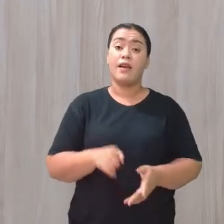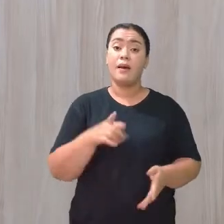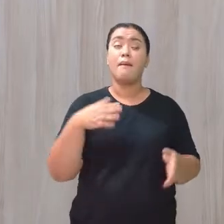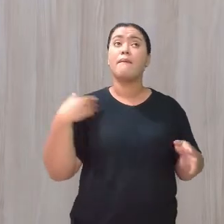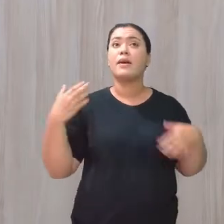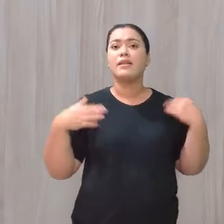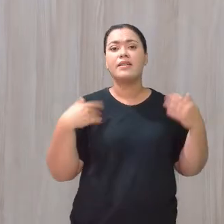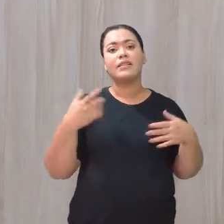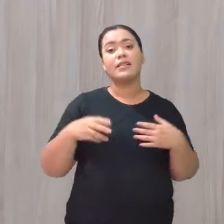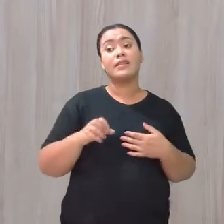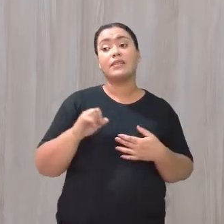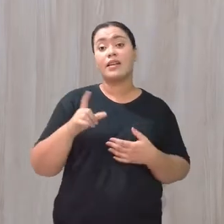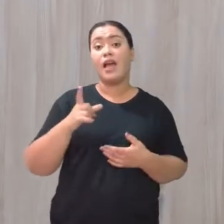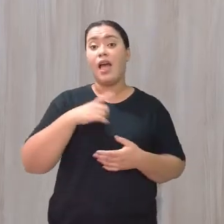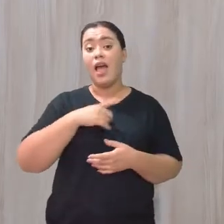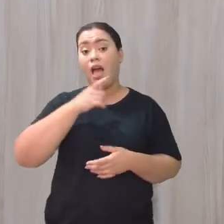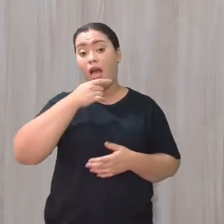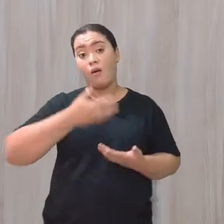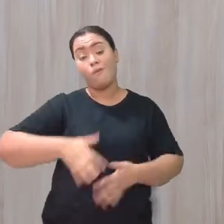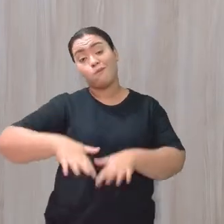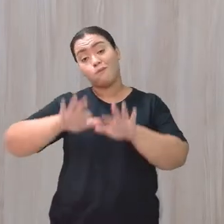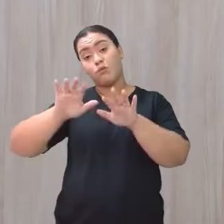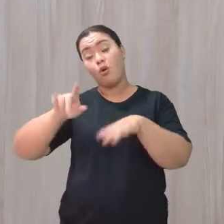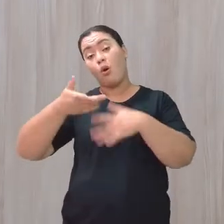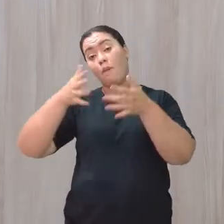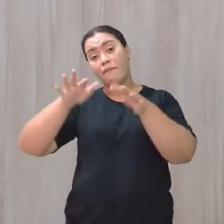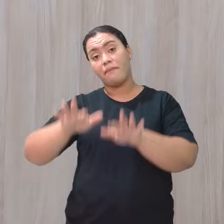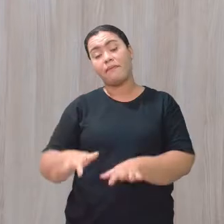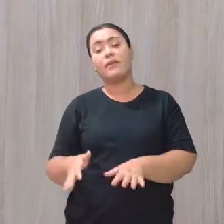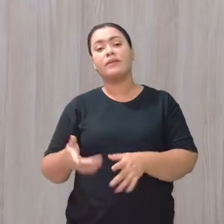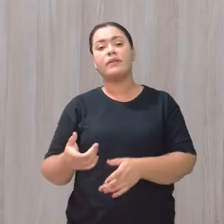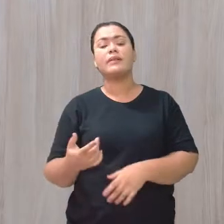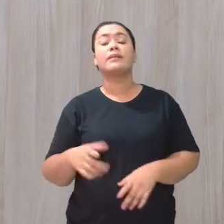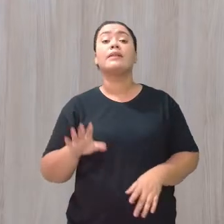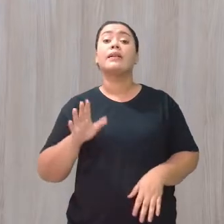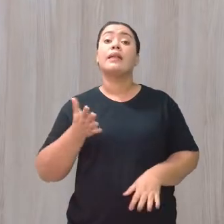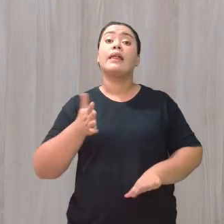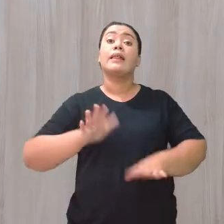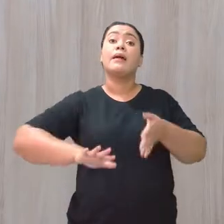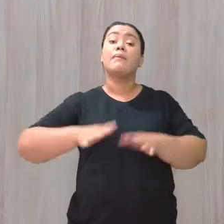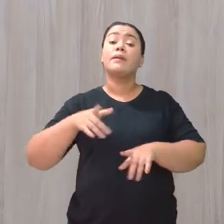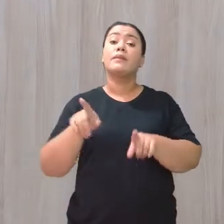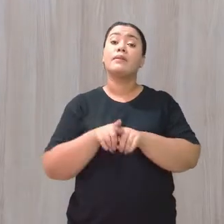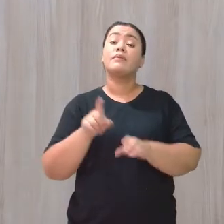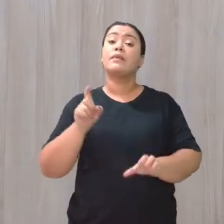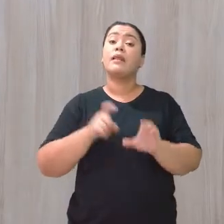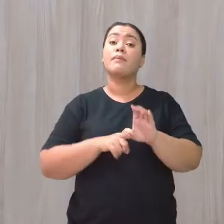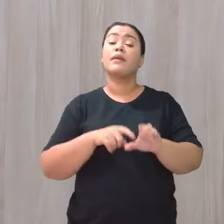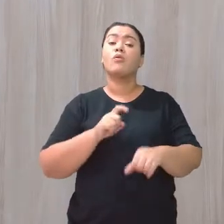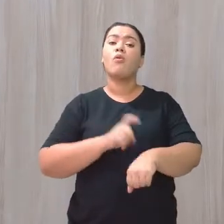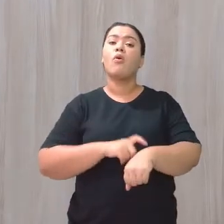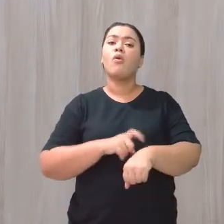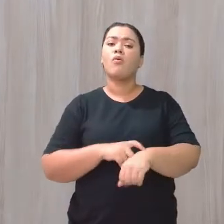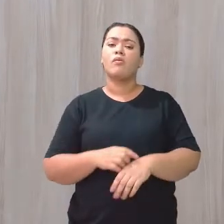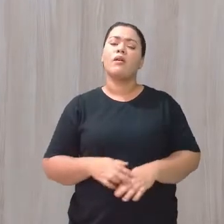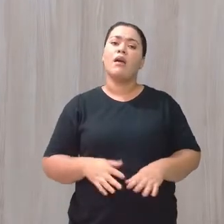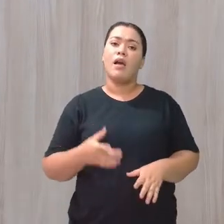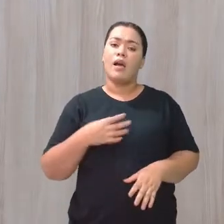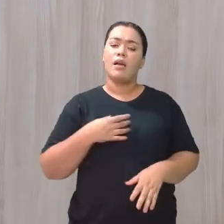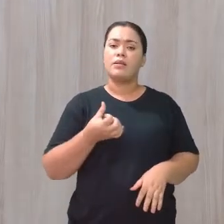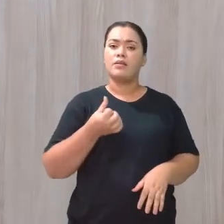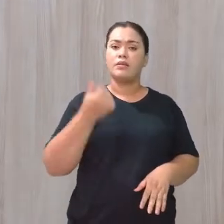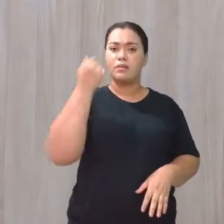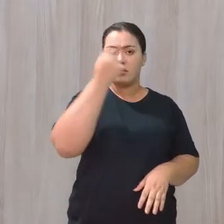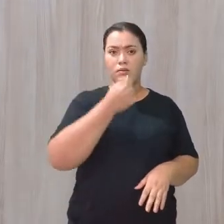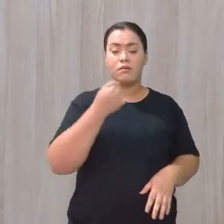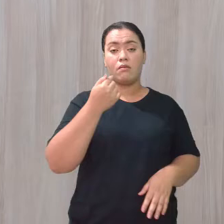passeio, se vocês vão querer uma maré alta ou uma maré baixa, e vai depender também do horário, né? A gente vai ver que ela passa umas 6 horas com maré alta,